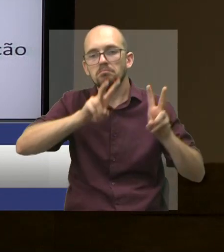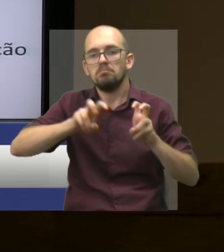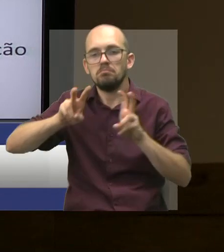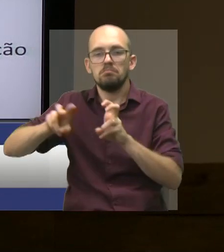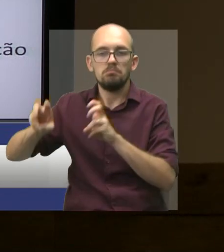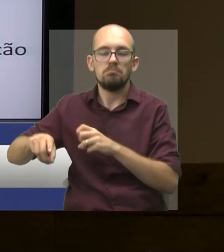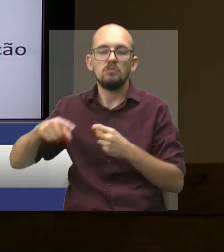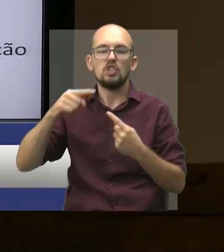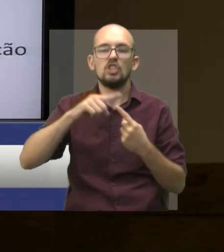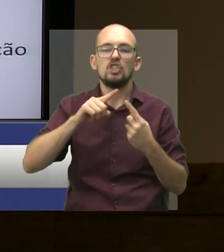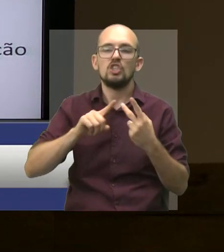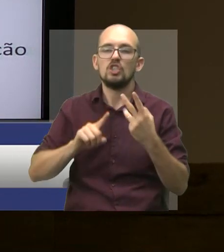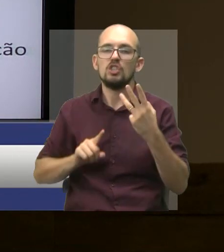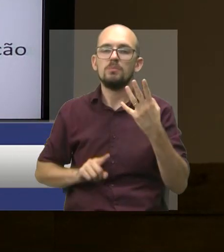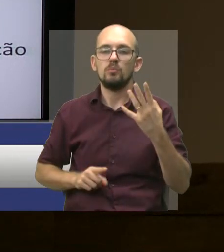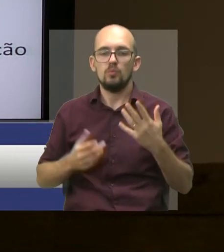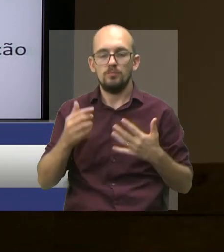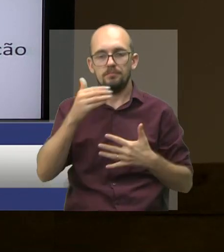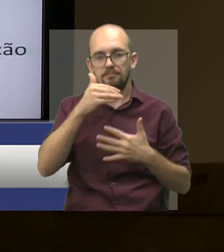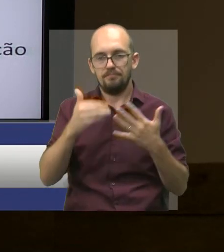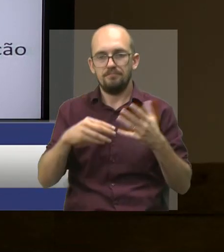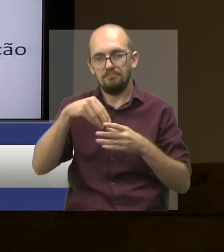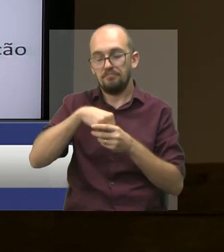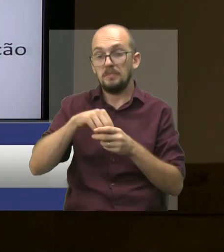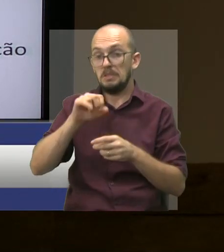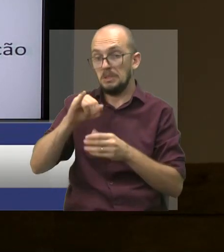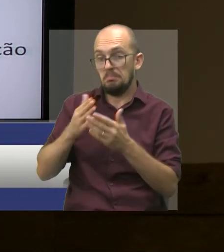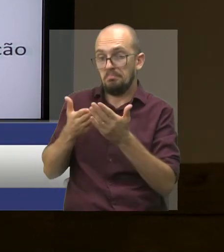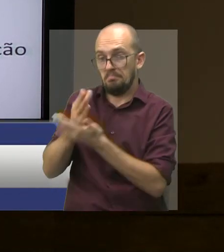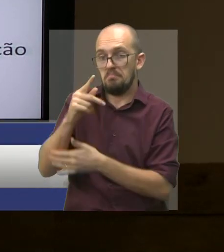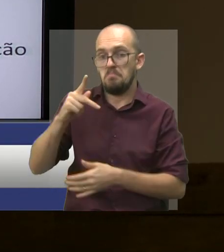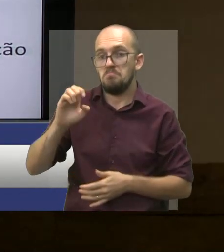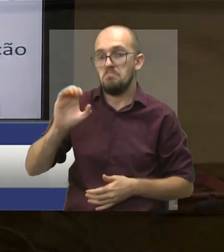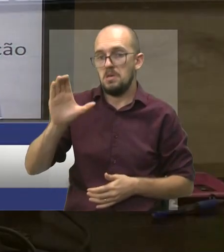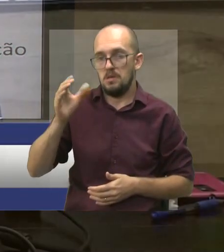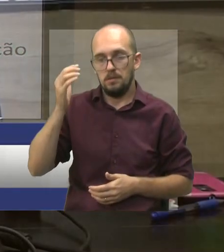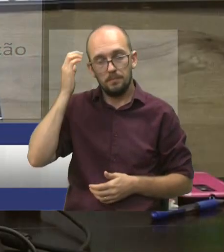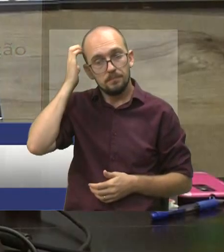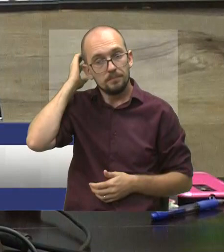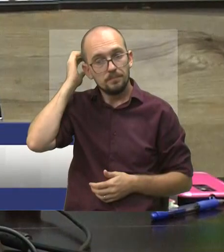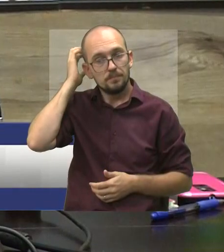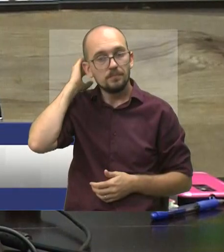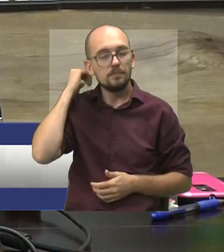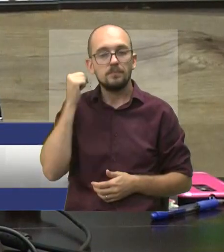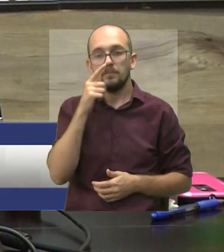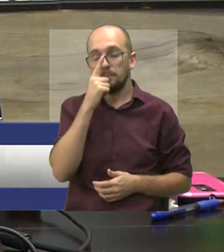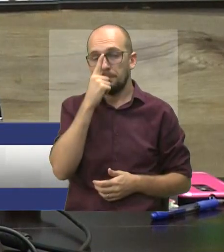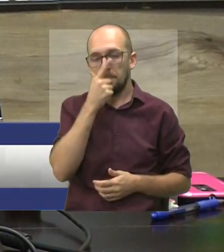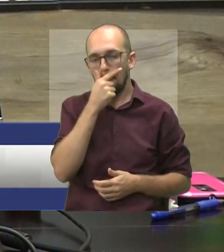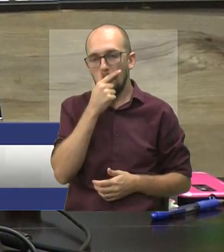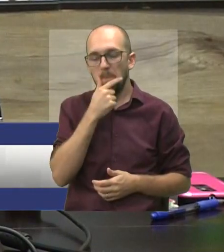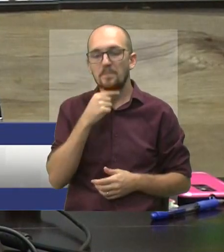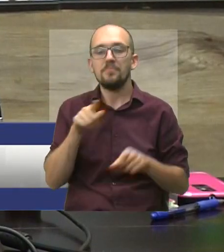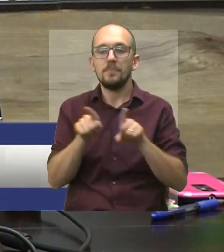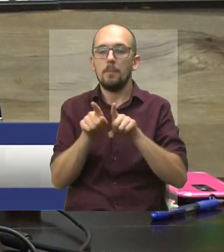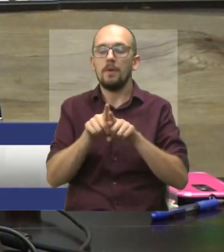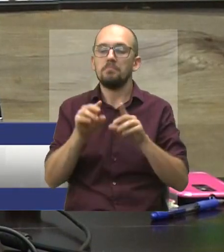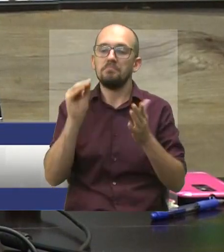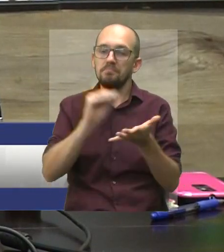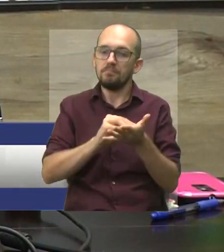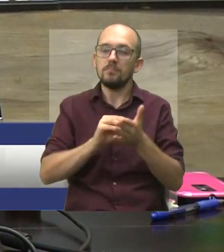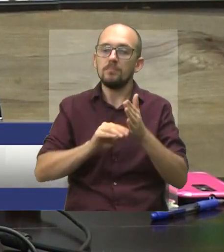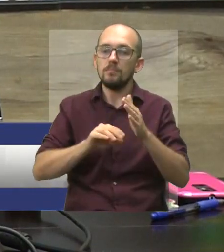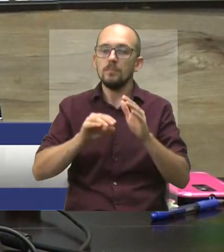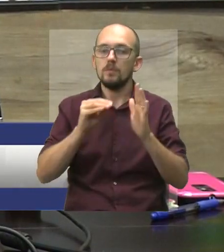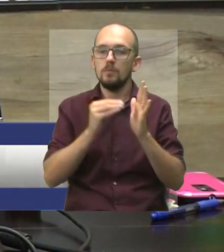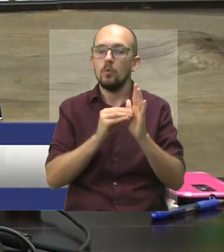houver essa emenda à Constituição. E ainda ele prevê que uma lei complementar posterior trará o sistema